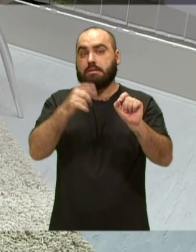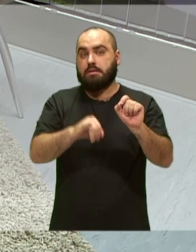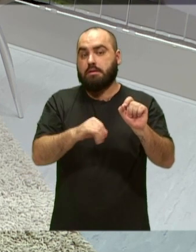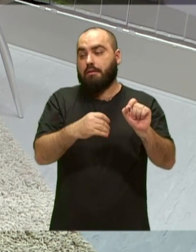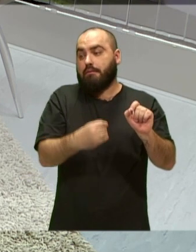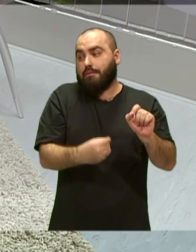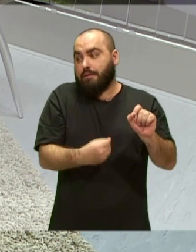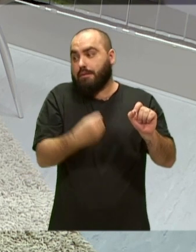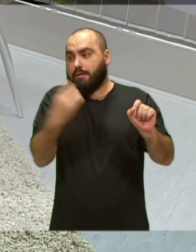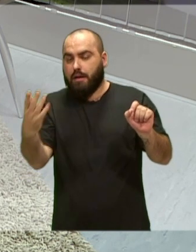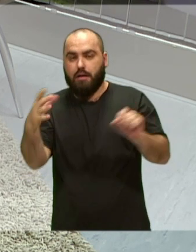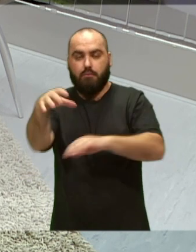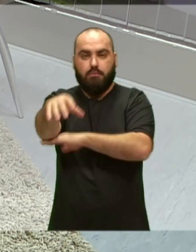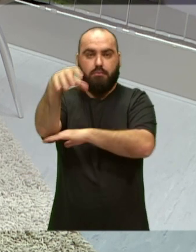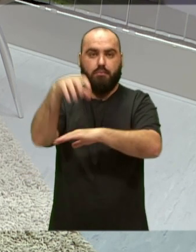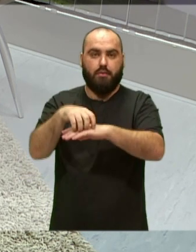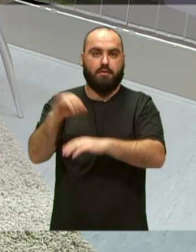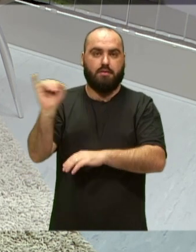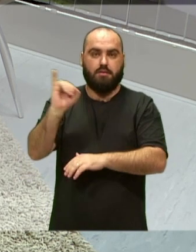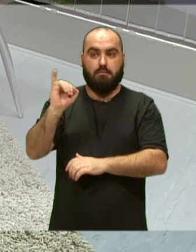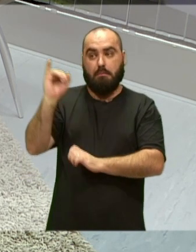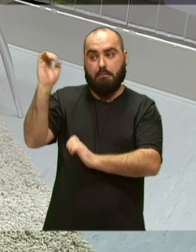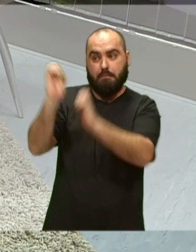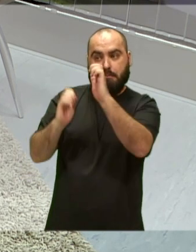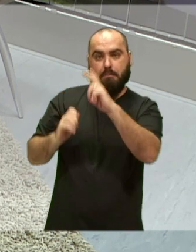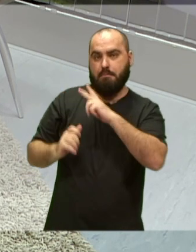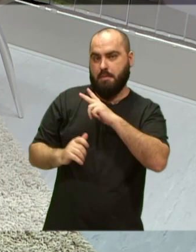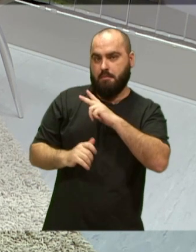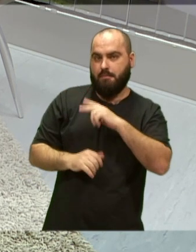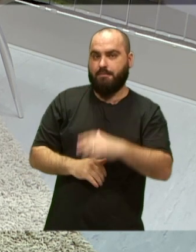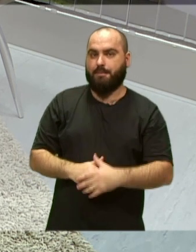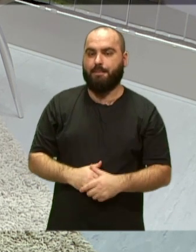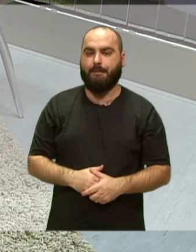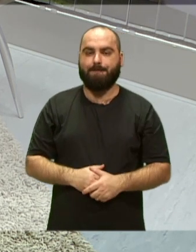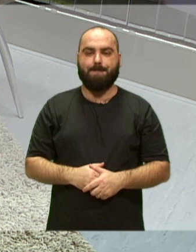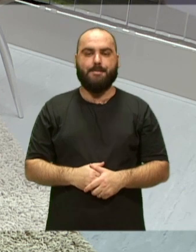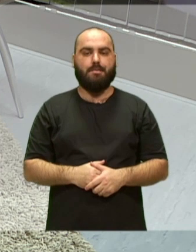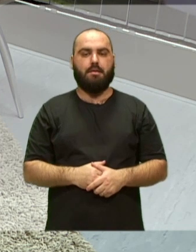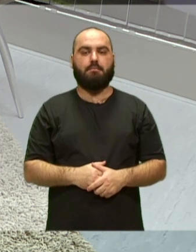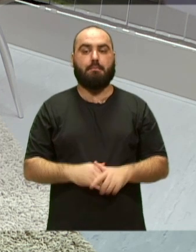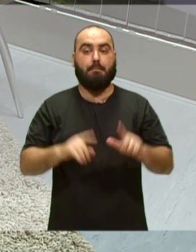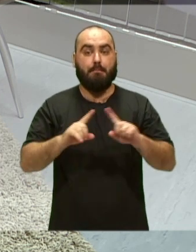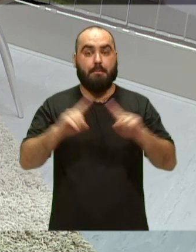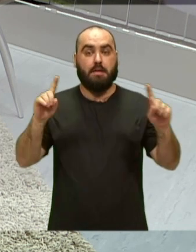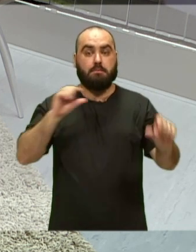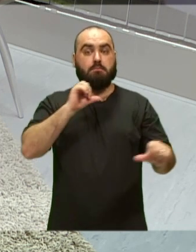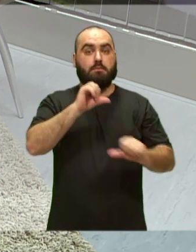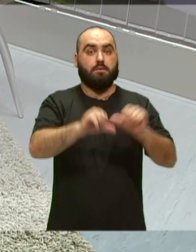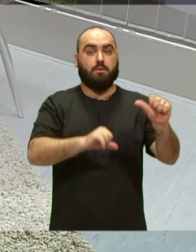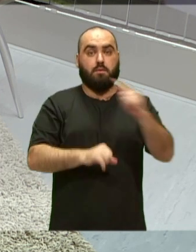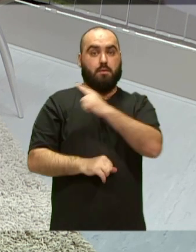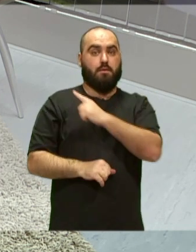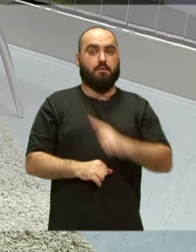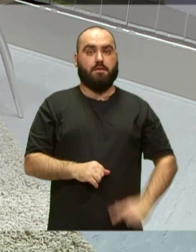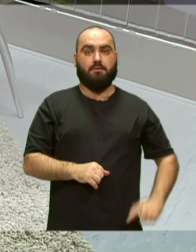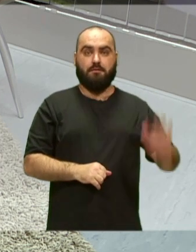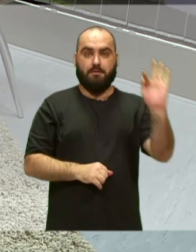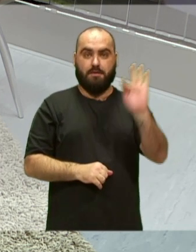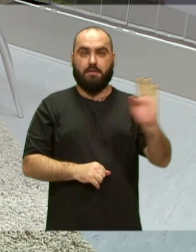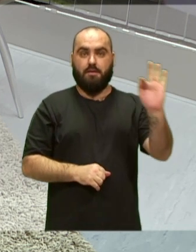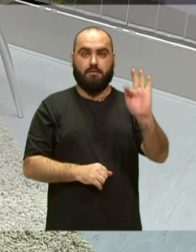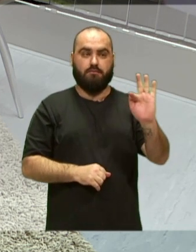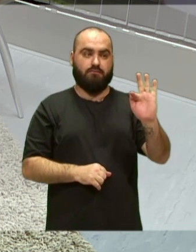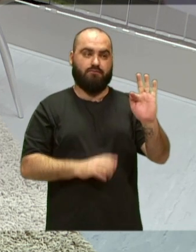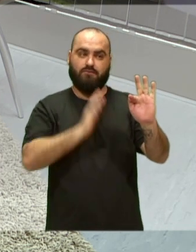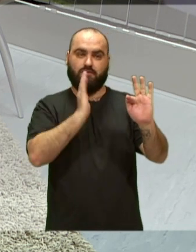do porto de Itajaí mas a com a a mudança no governo federal esse é um processo que ficou para trás